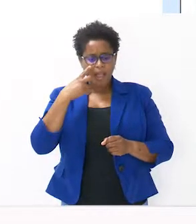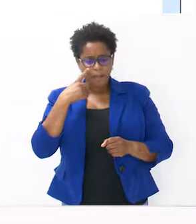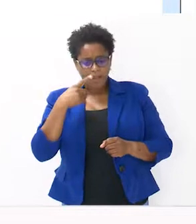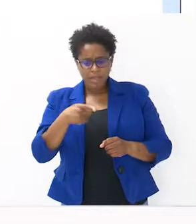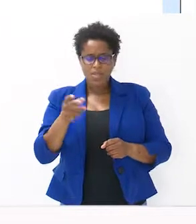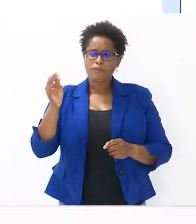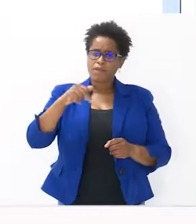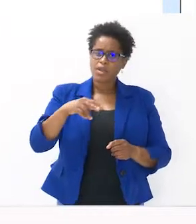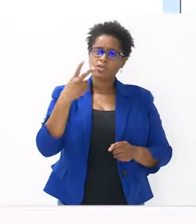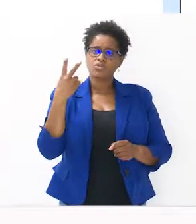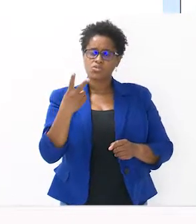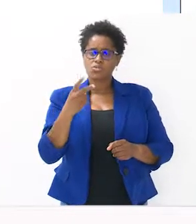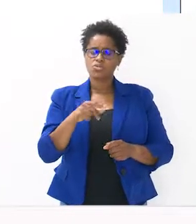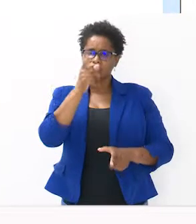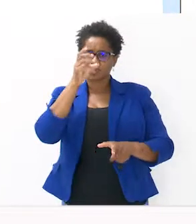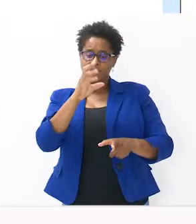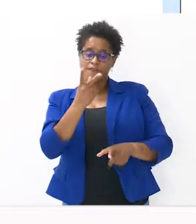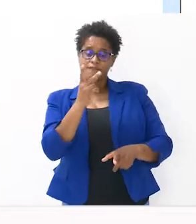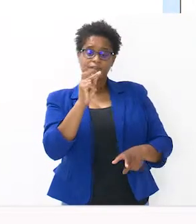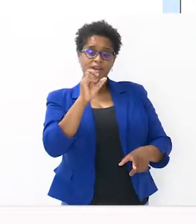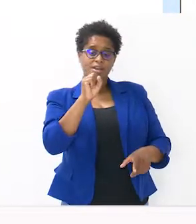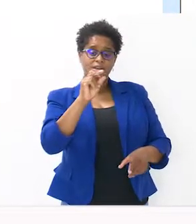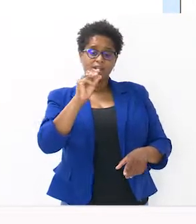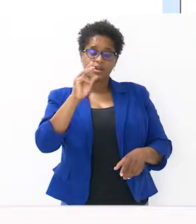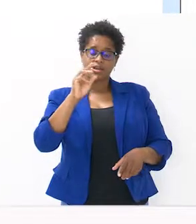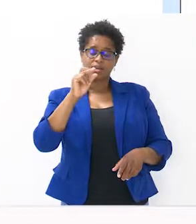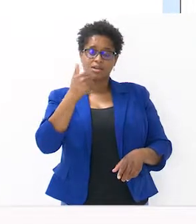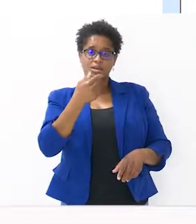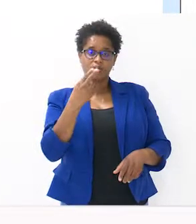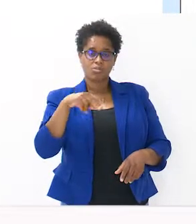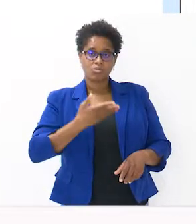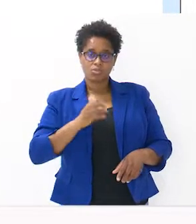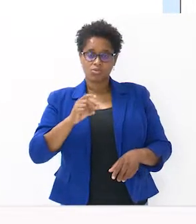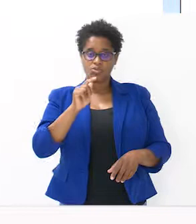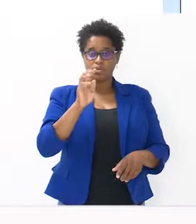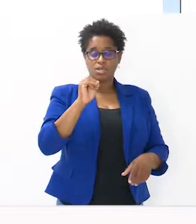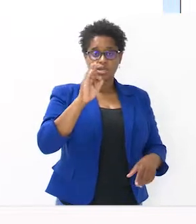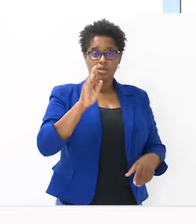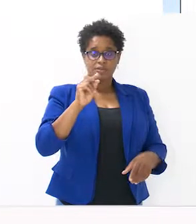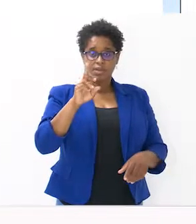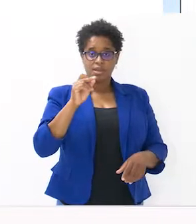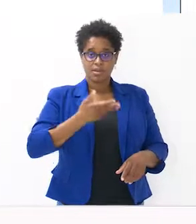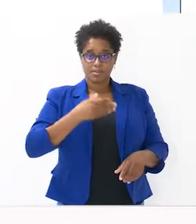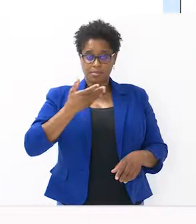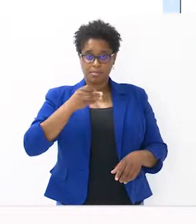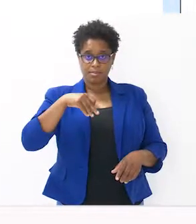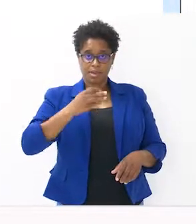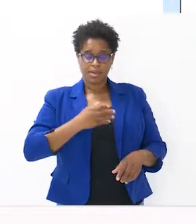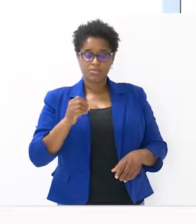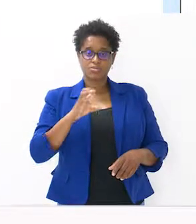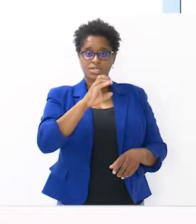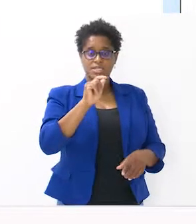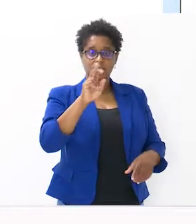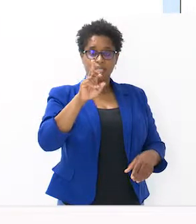Apareceram dois vagabundos esfarrapados. Serafim, o magro,